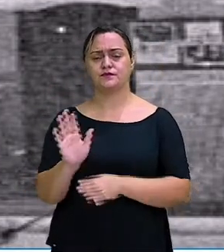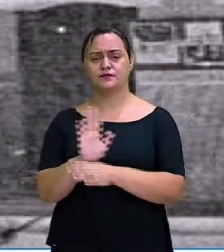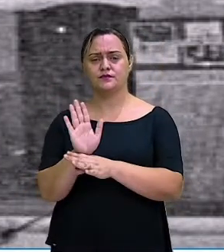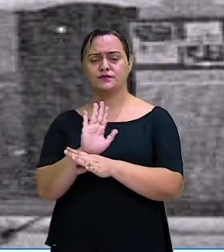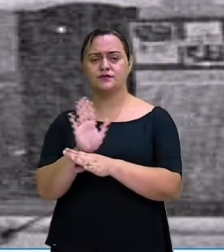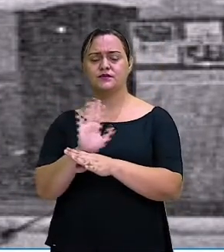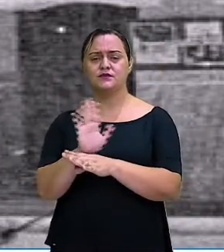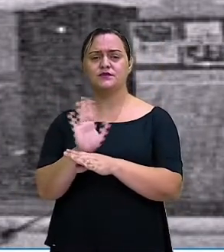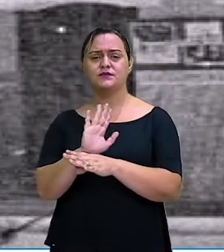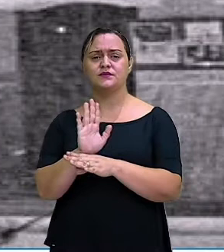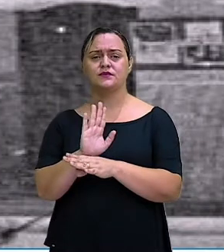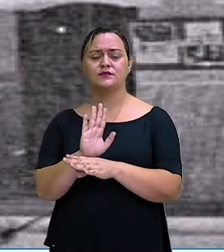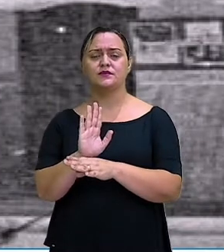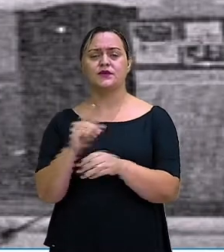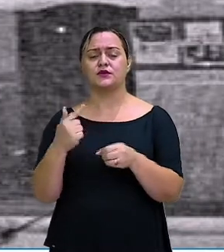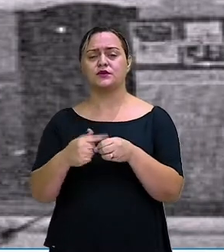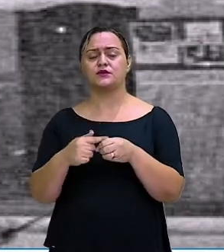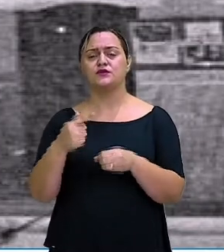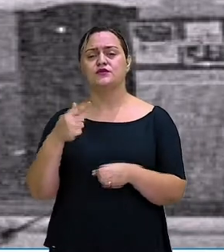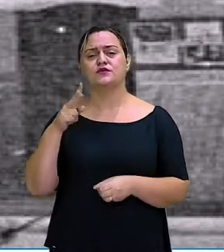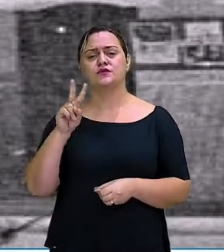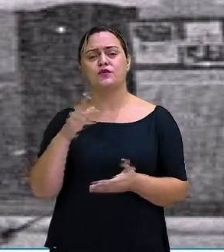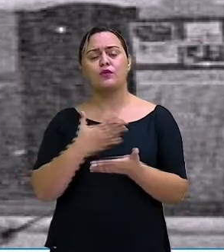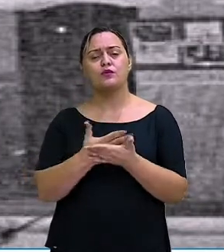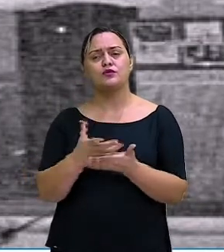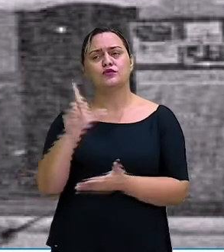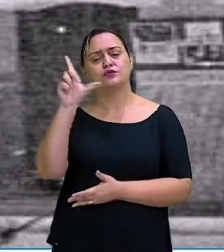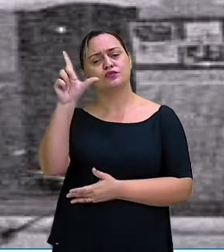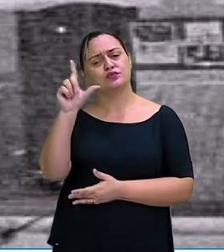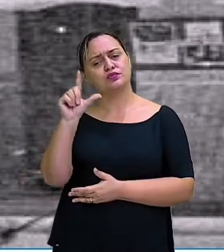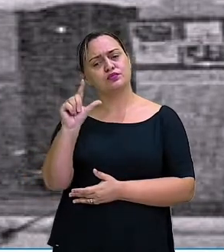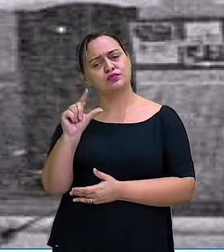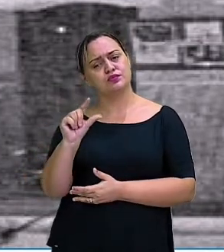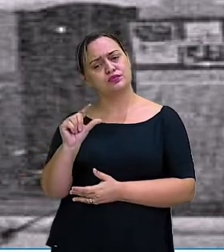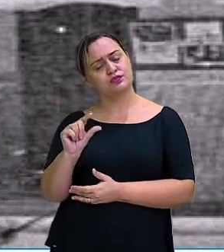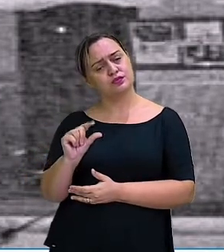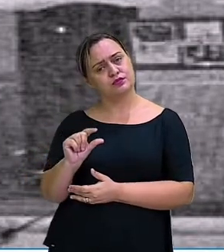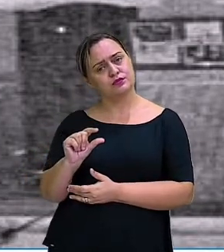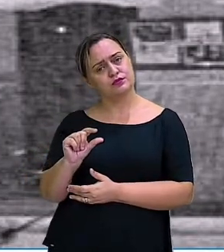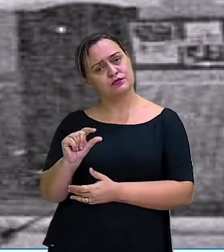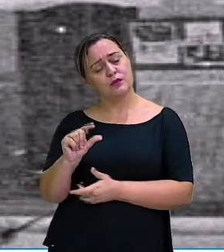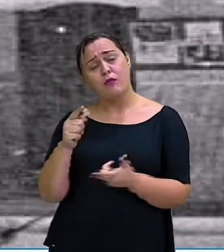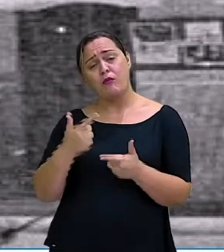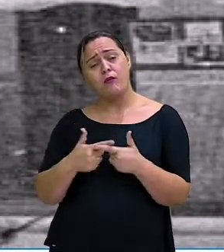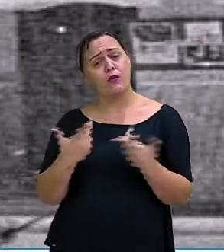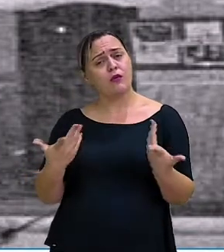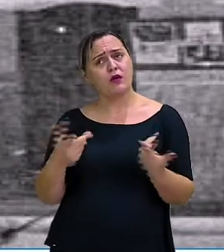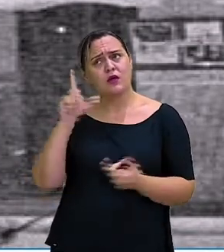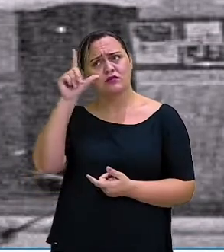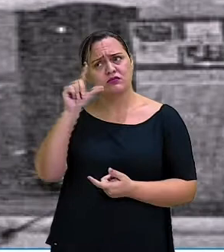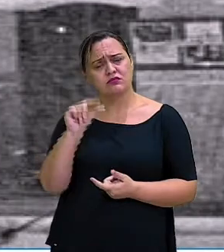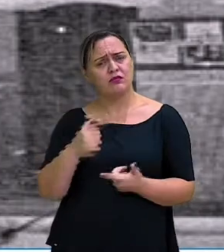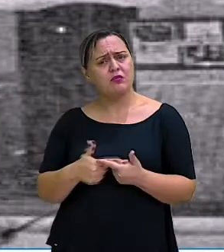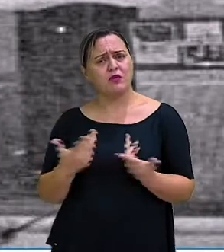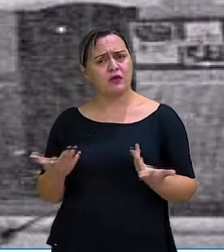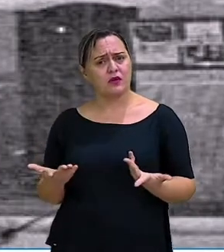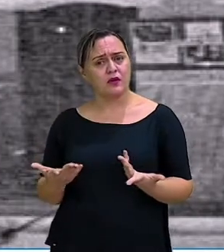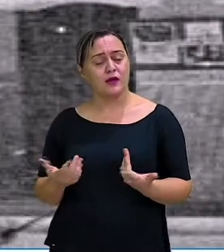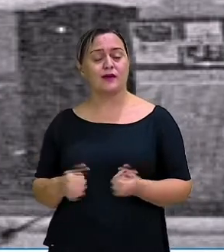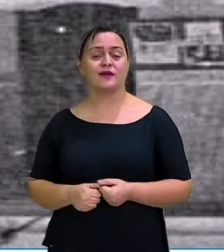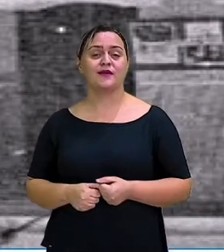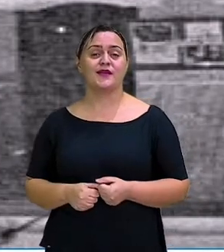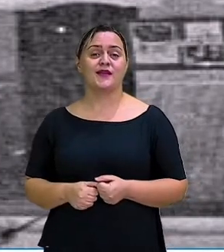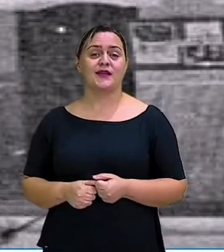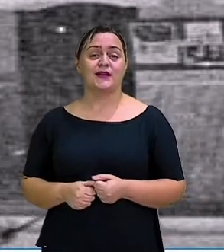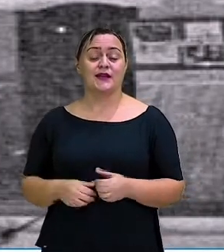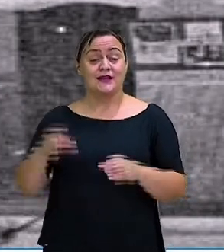acabou se extinguindo como todo o Brasil. Por quê? Chegada dos televisores nas nossas casas, né? A gente tinha televisão